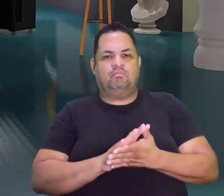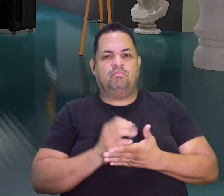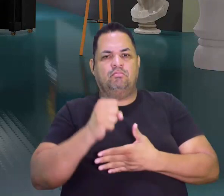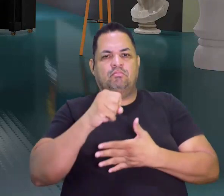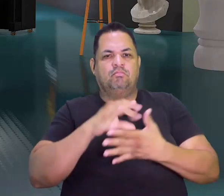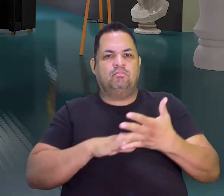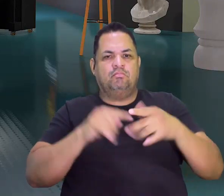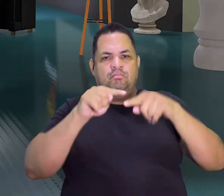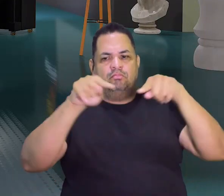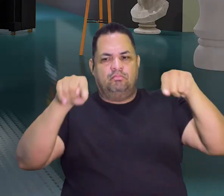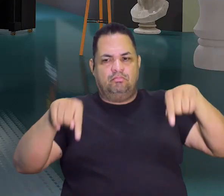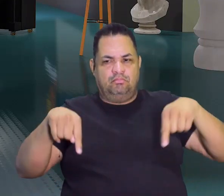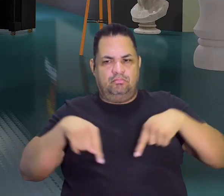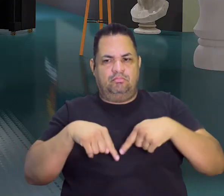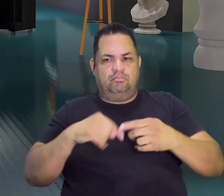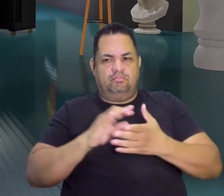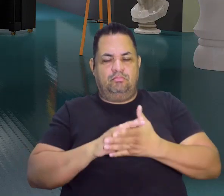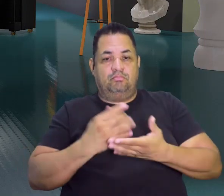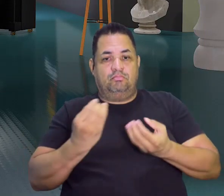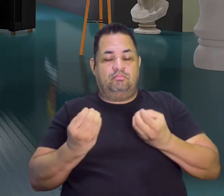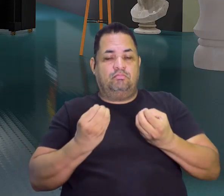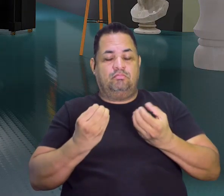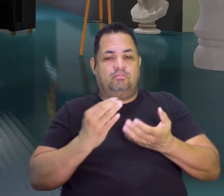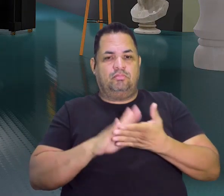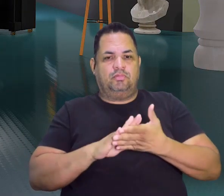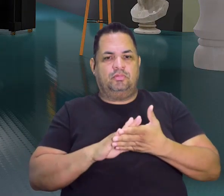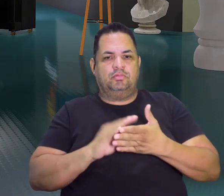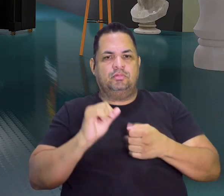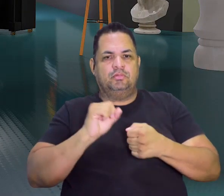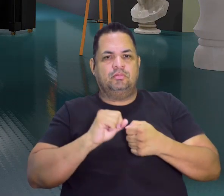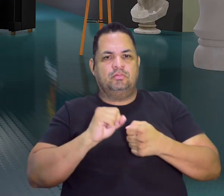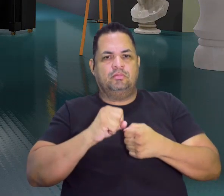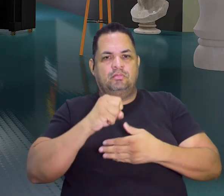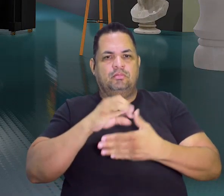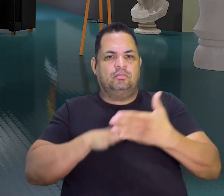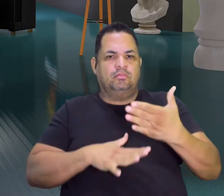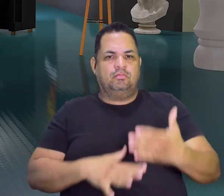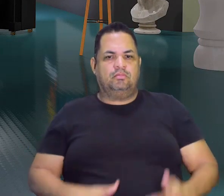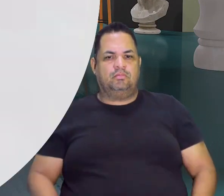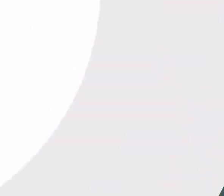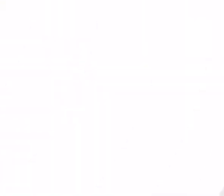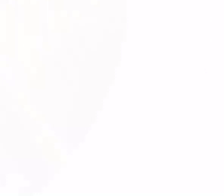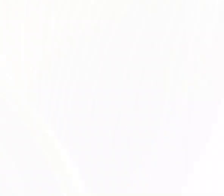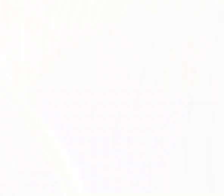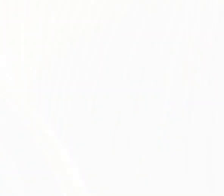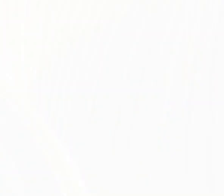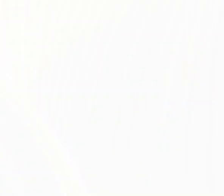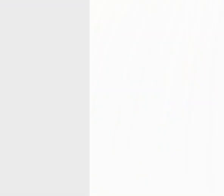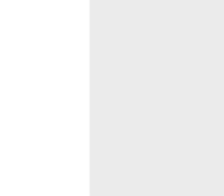nossas atividades de sala e vamos ver como é que você vai sair diante das nossas questões.